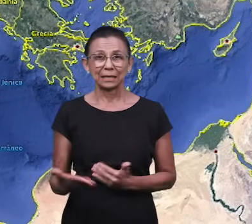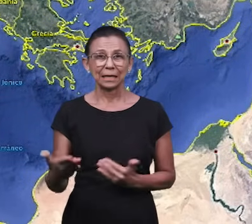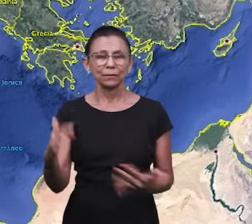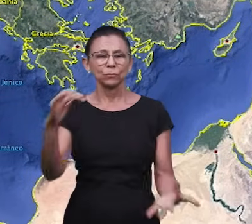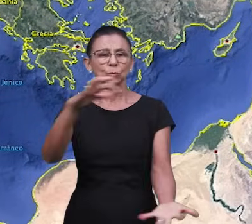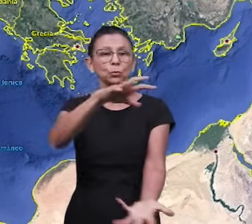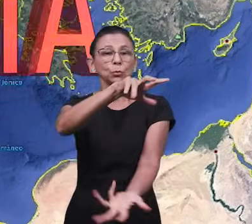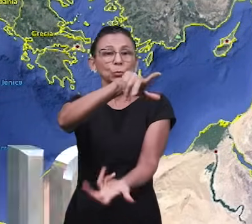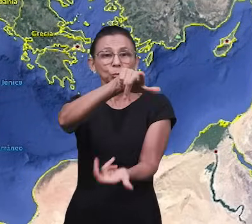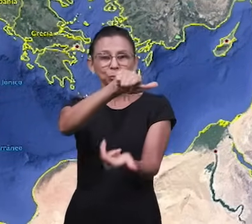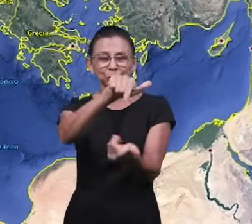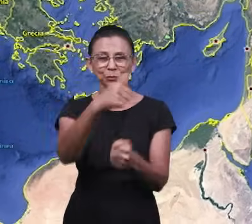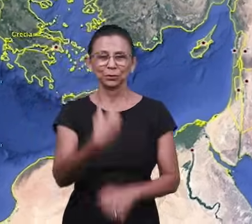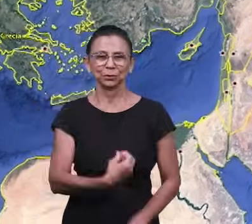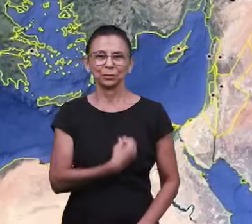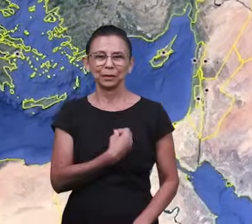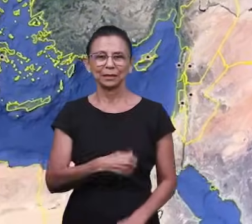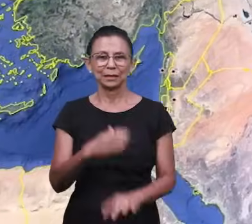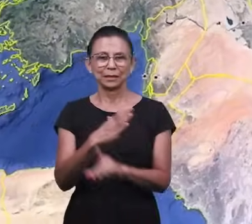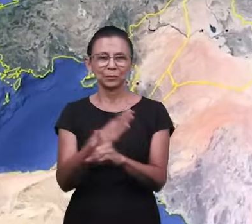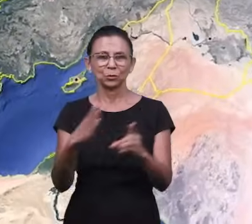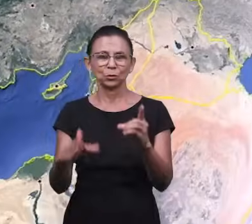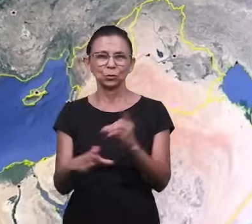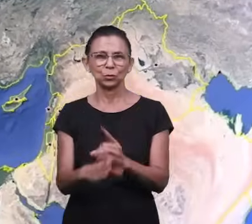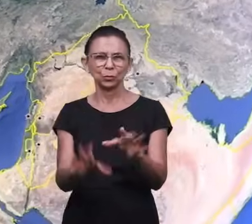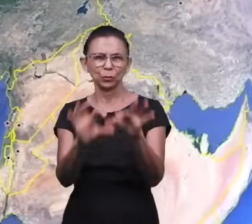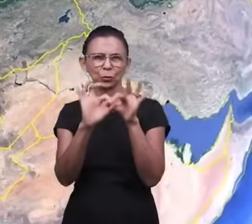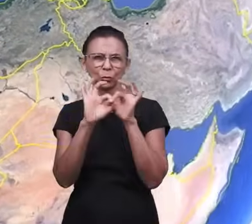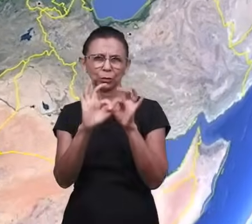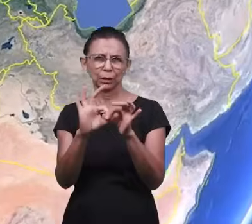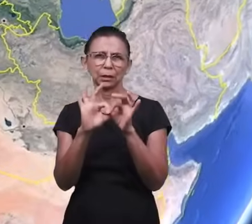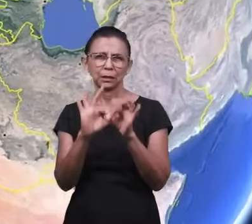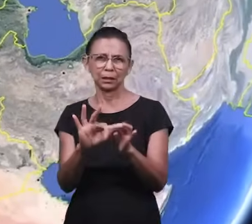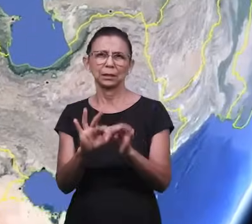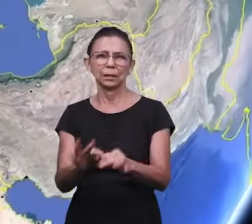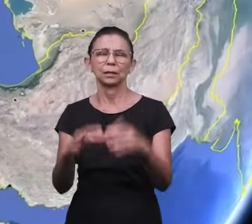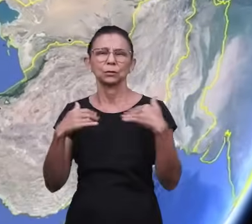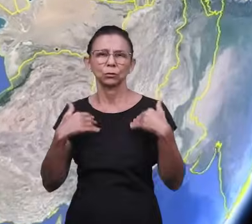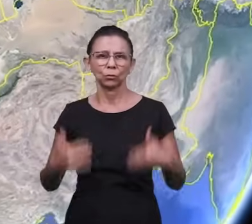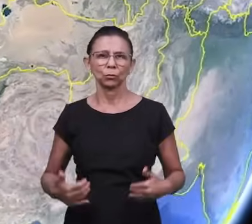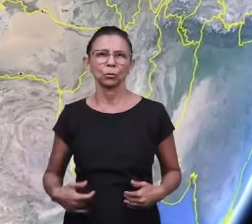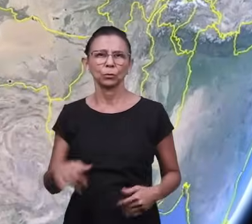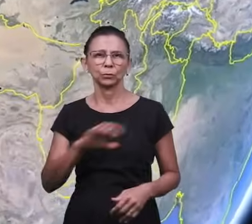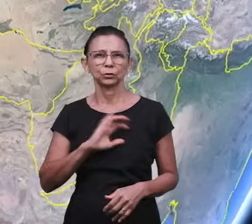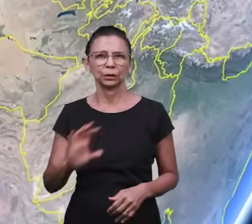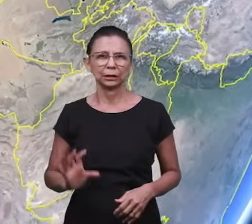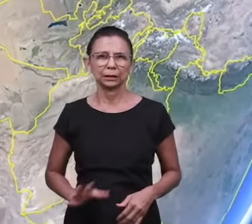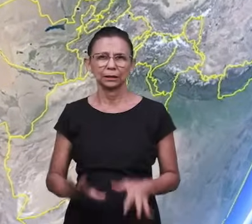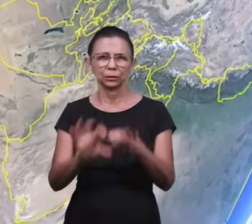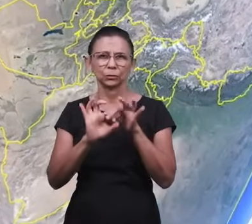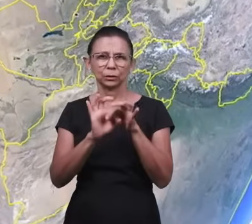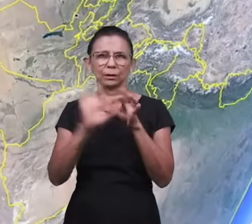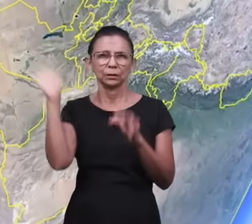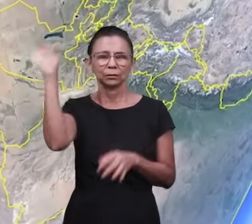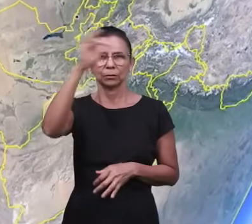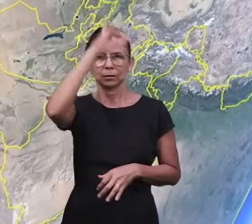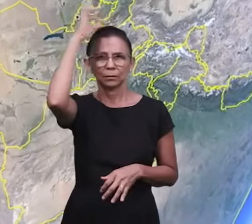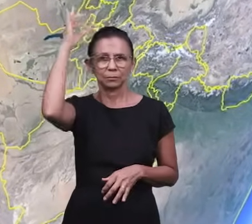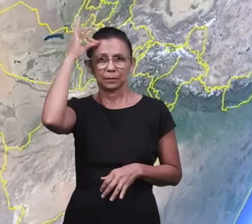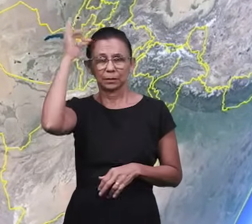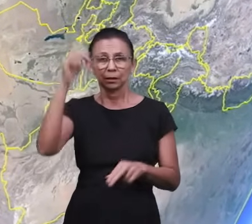Todas as partes do mundo participam de um mesmo culto, em conjunto, no mesmo corpo e no mesmo